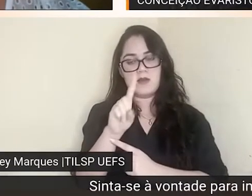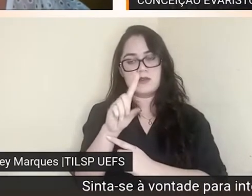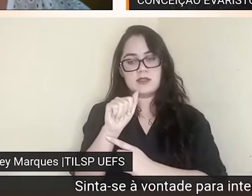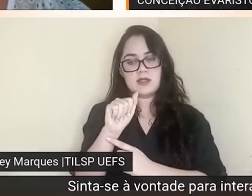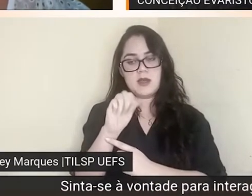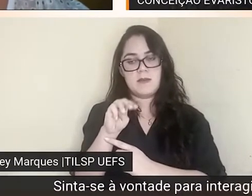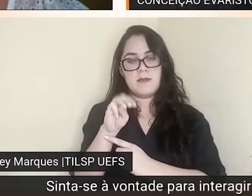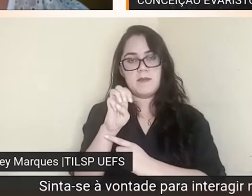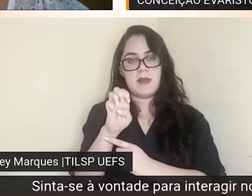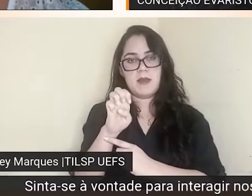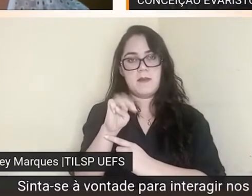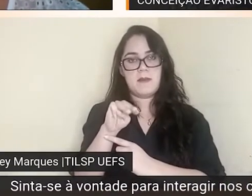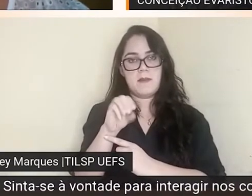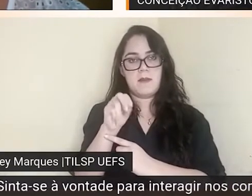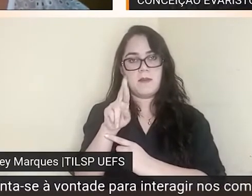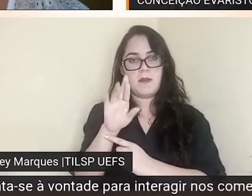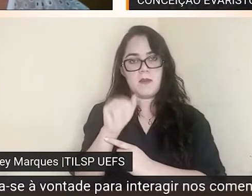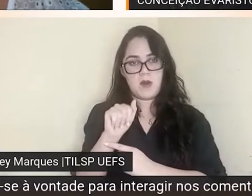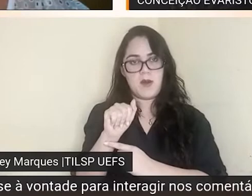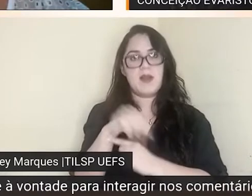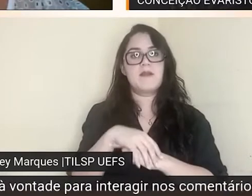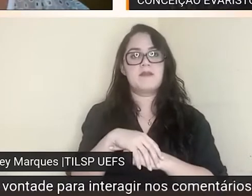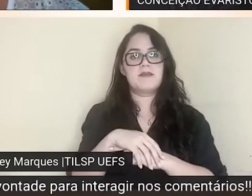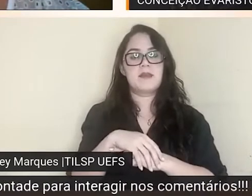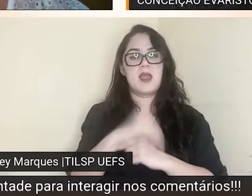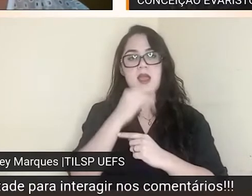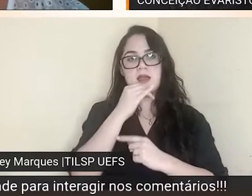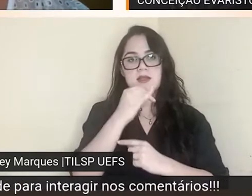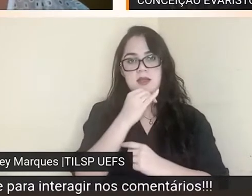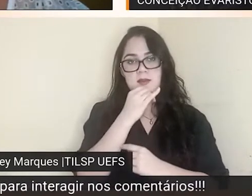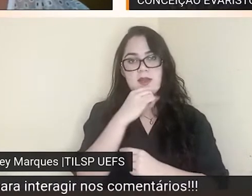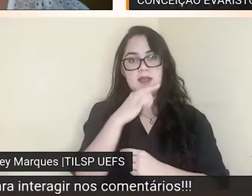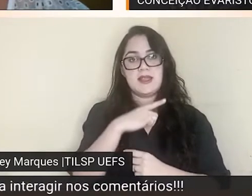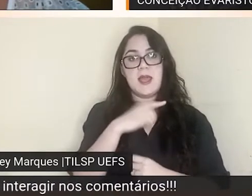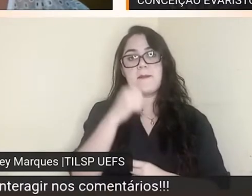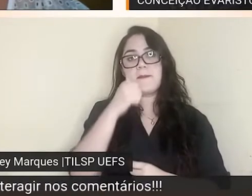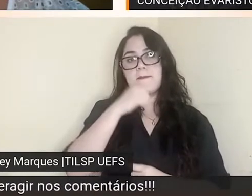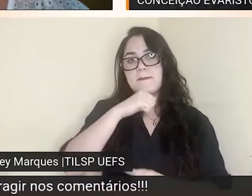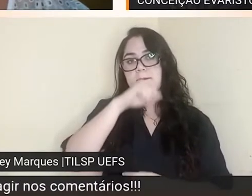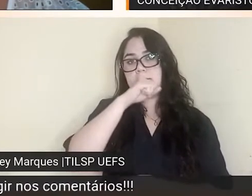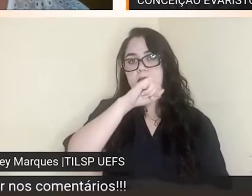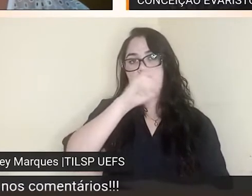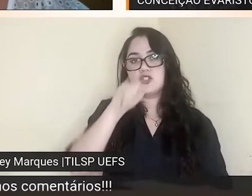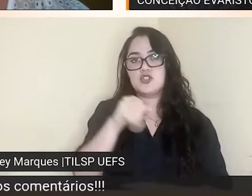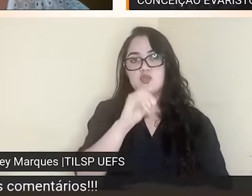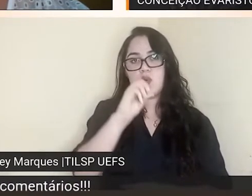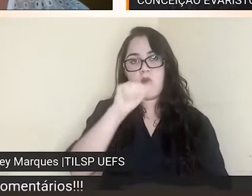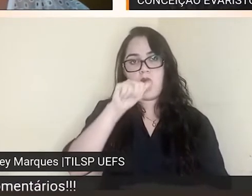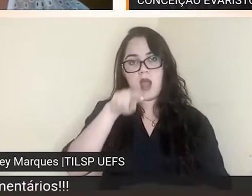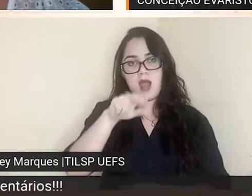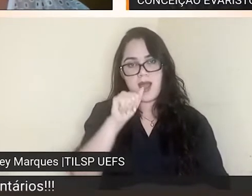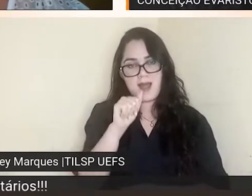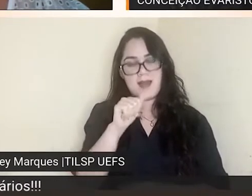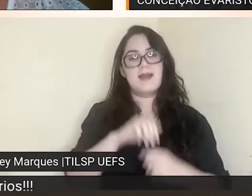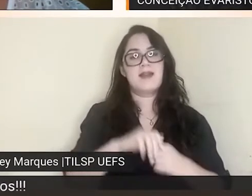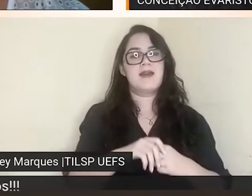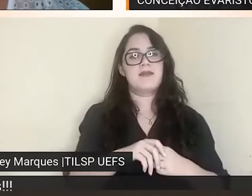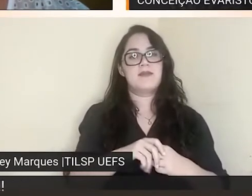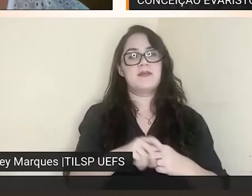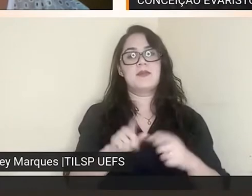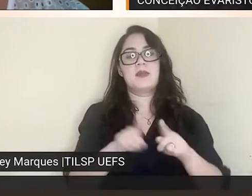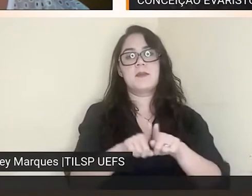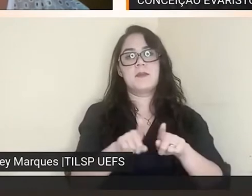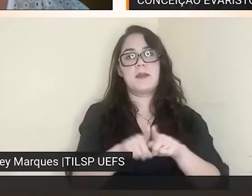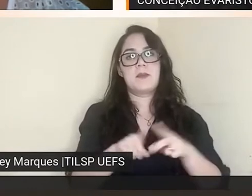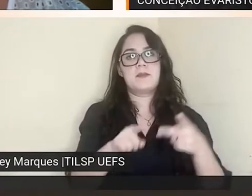Maria Velha. Mãe Joana uma lembrança que eu trago da minha mãe. Maria Velha